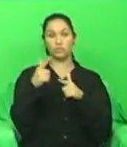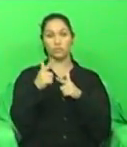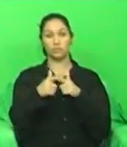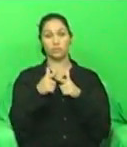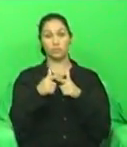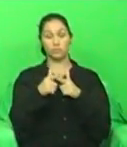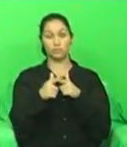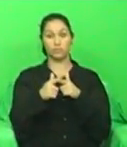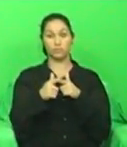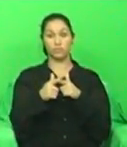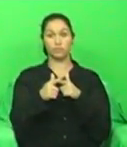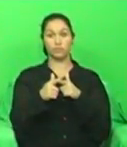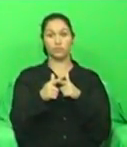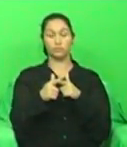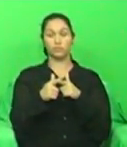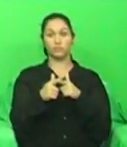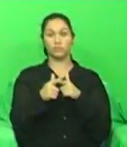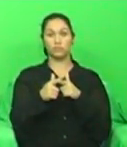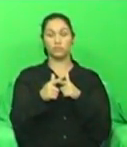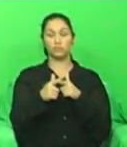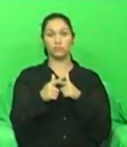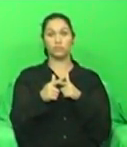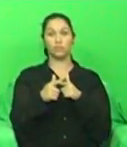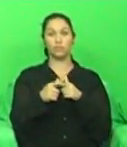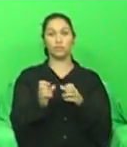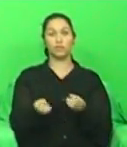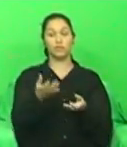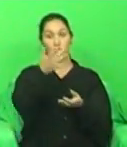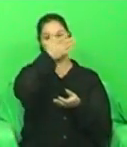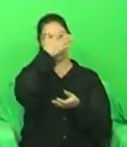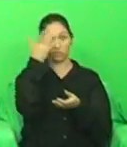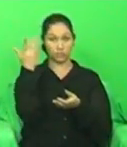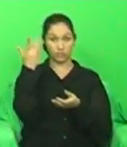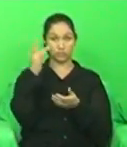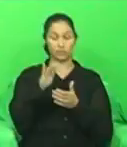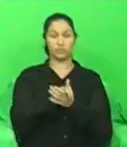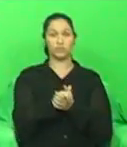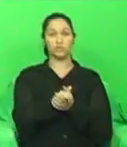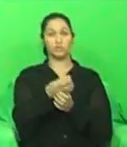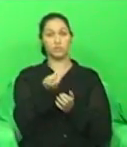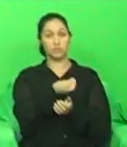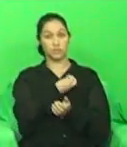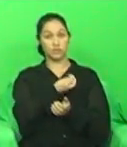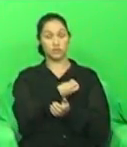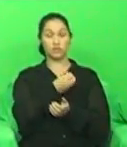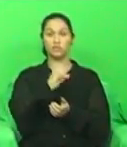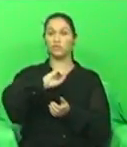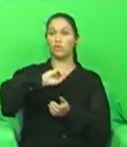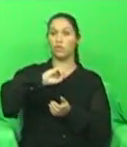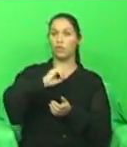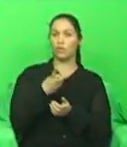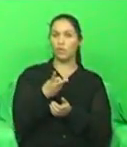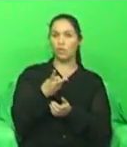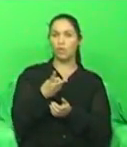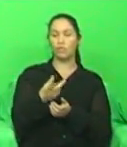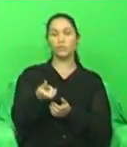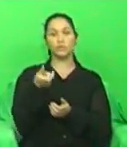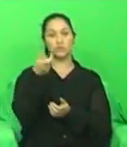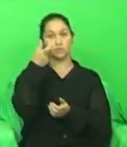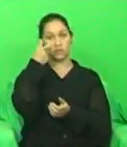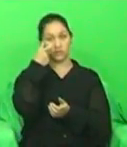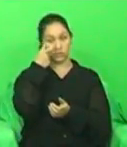transparência para que o as pessoas que acompanham em plenário ou via redes sociais